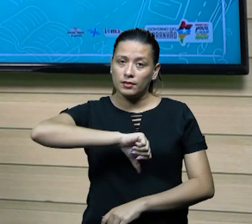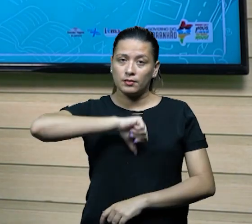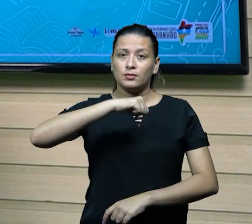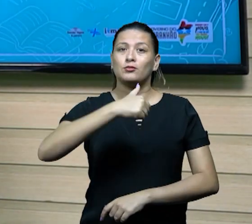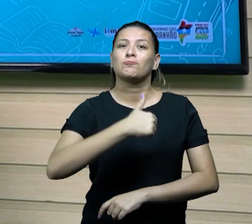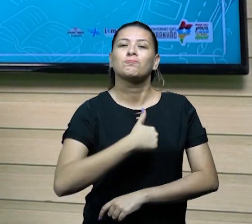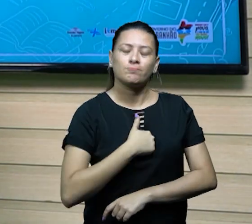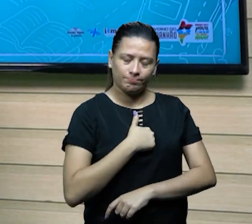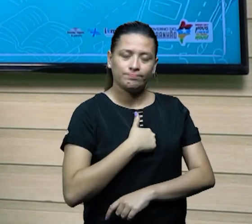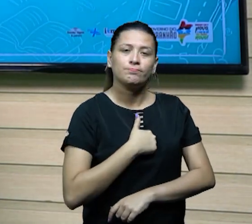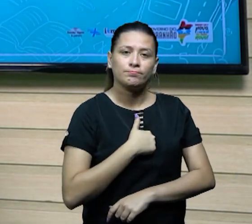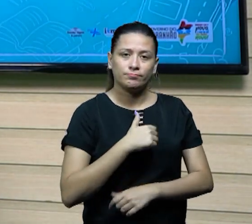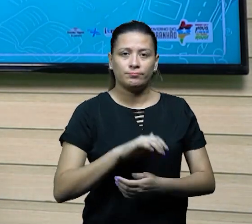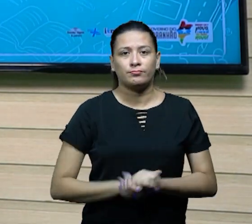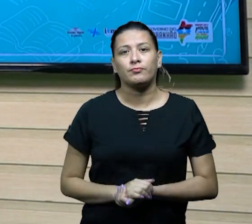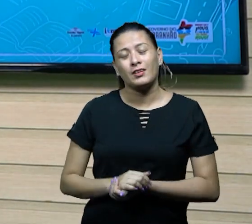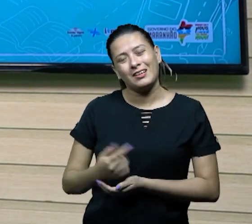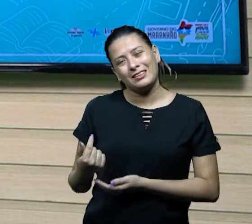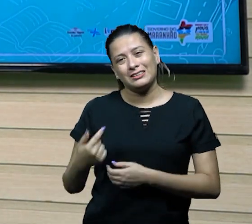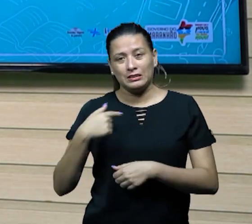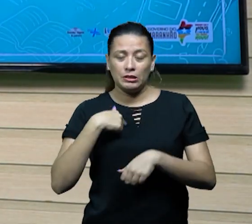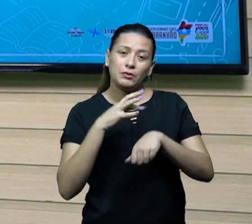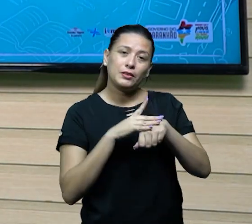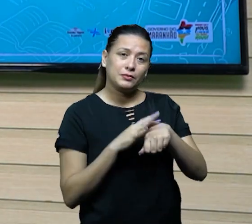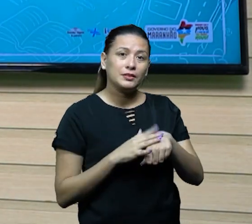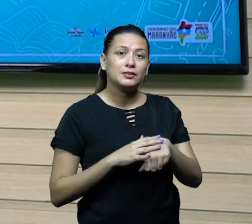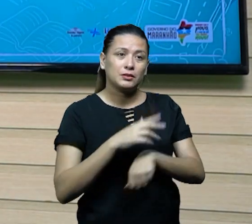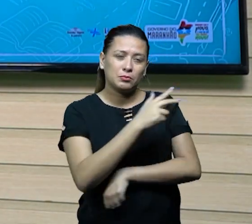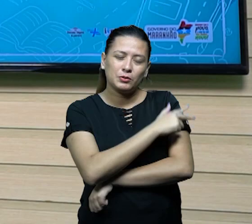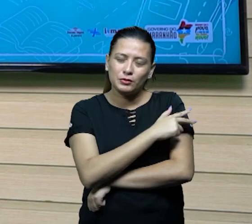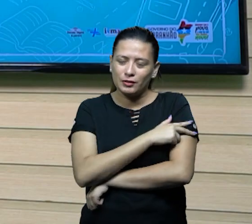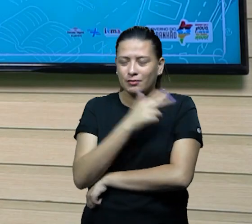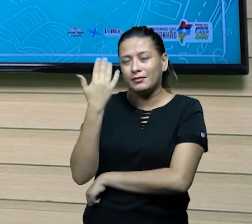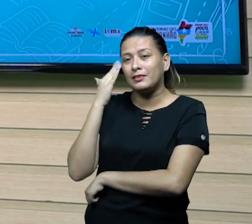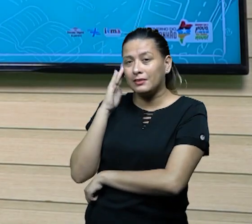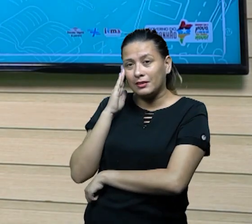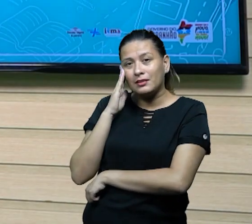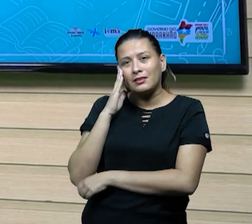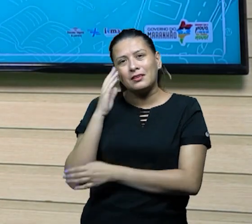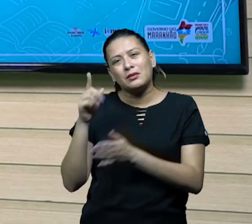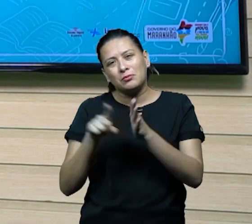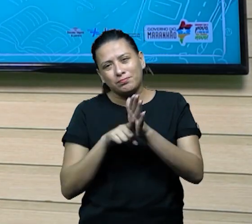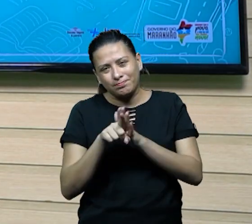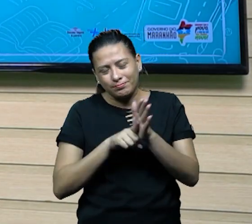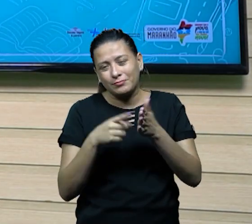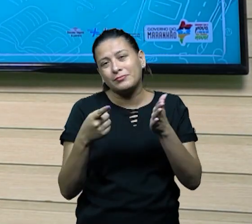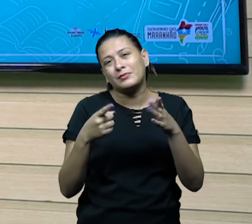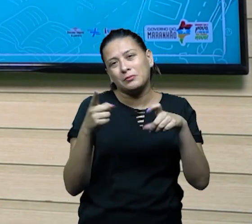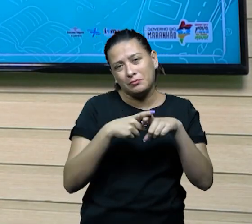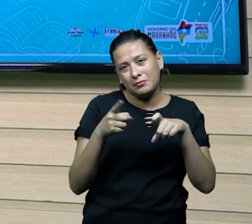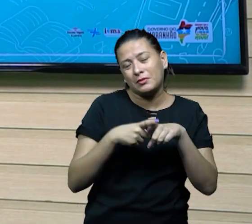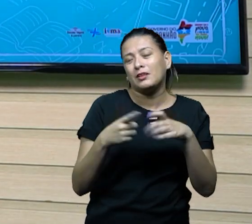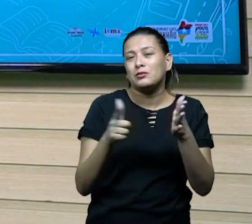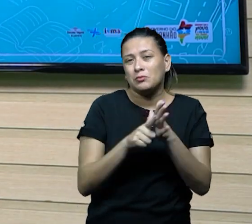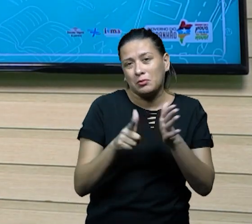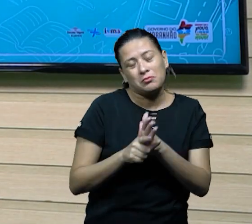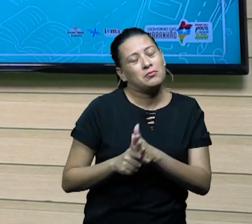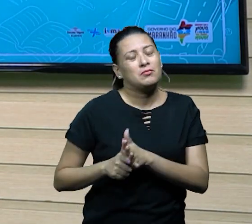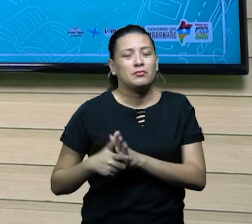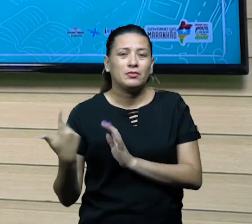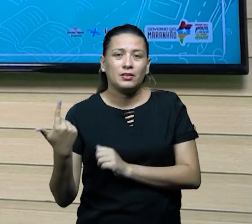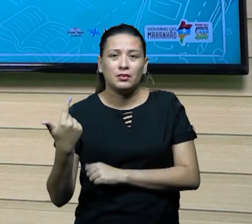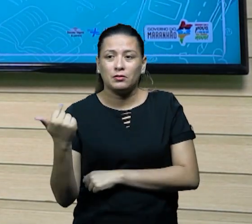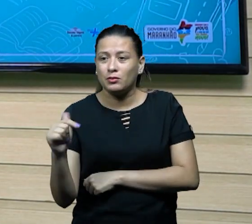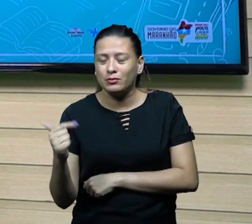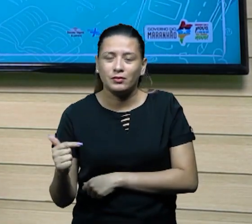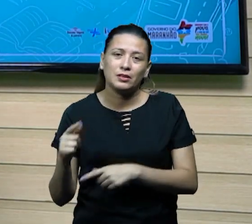estima dela. Então ela vai se sentir motivada. Olha, eu adoeci, meu patrão entendeu, eu não consegui o atestado médico, mas mesmo